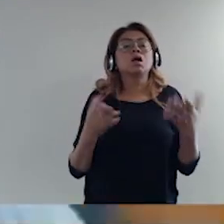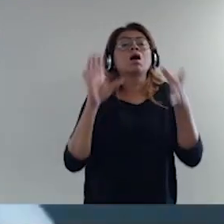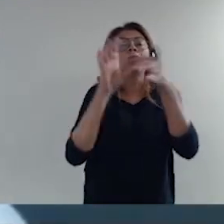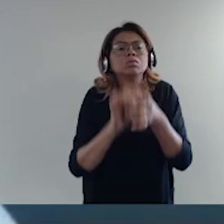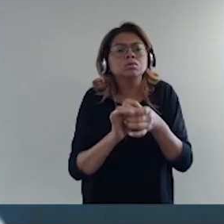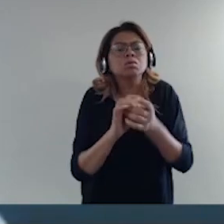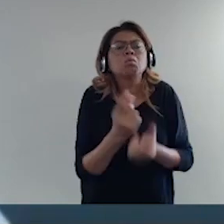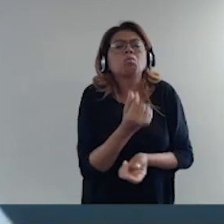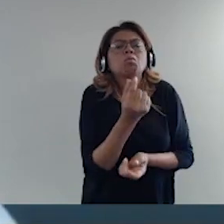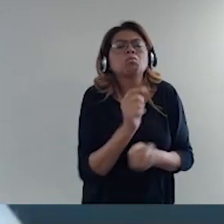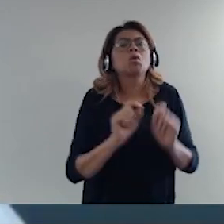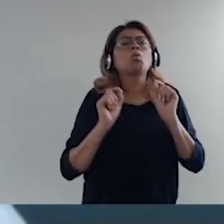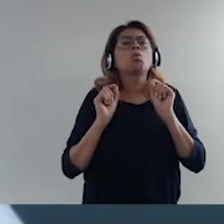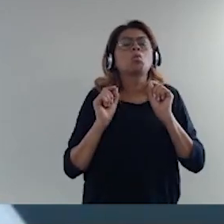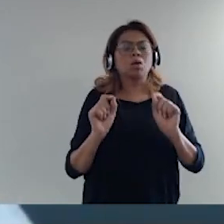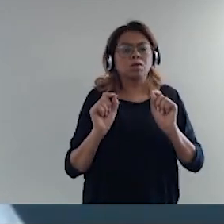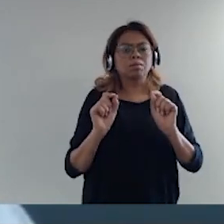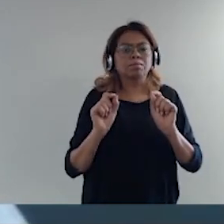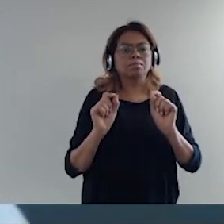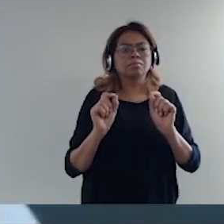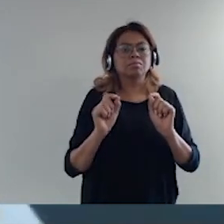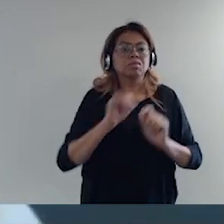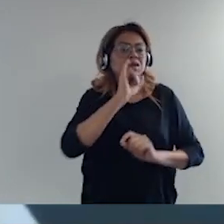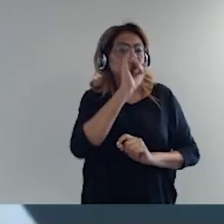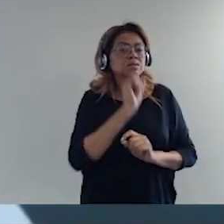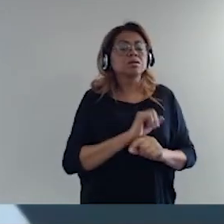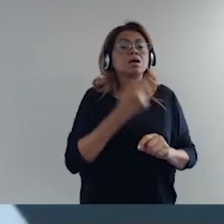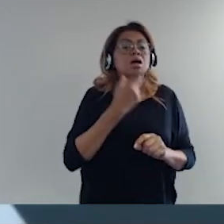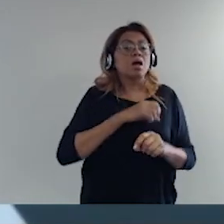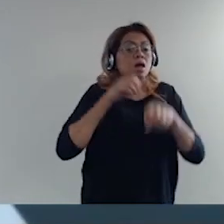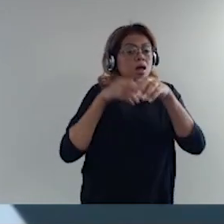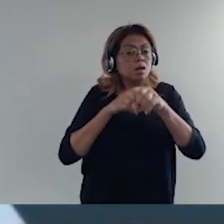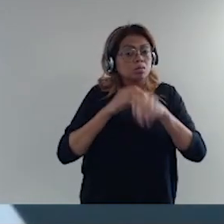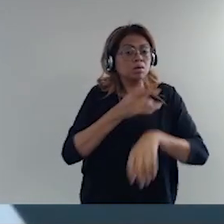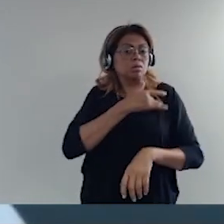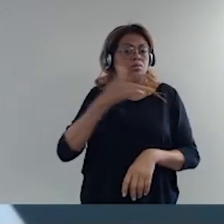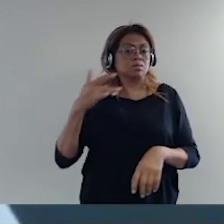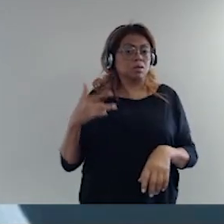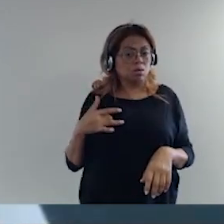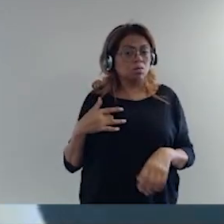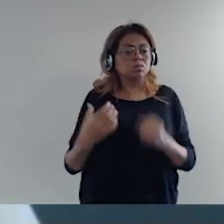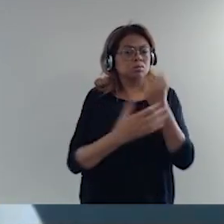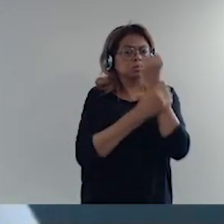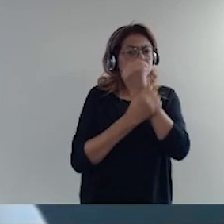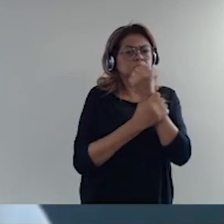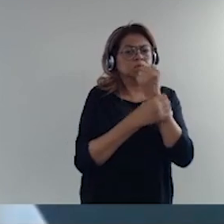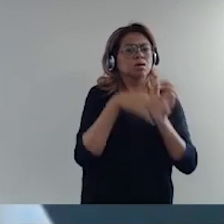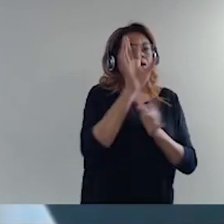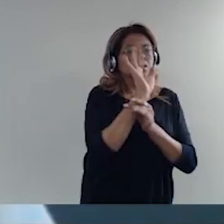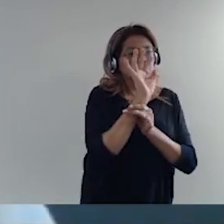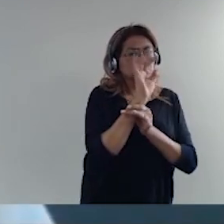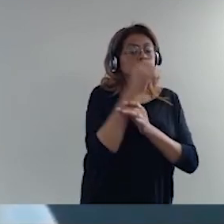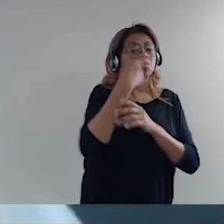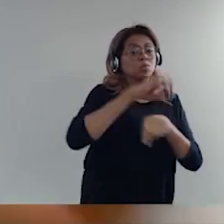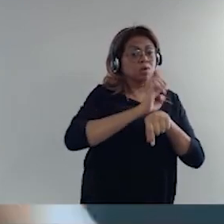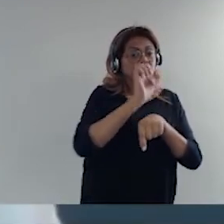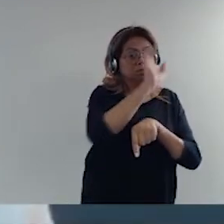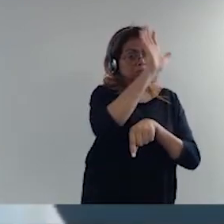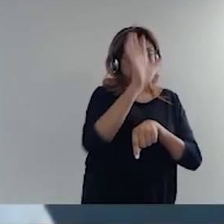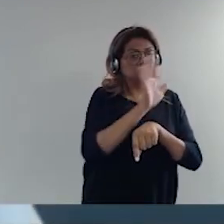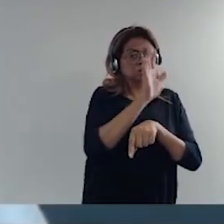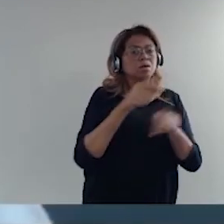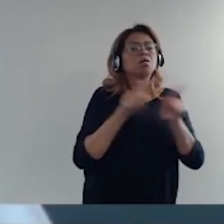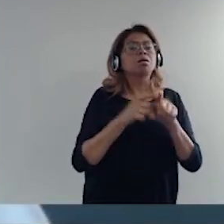gasta com o quê? Se educação, saúde e segurança está nas mãos dos estados? Pois eu respondo. Ela gasta